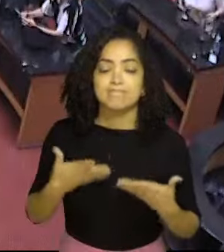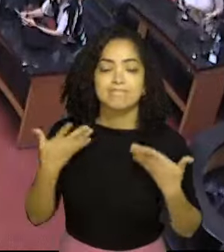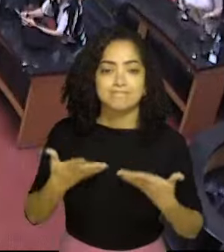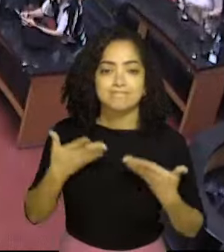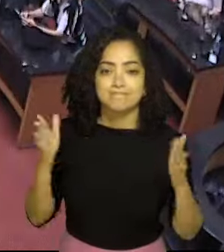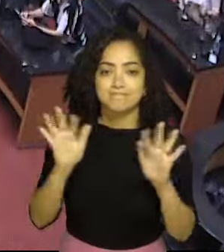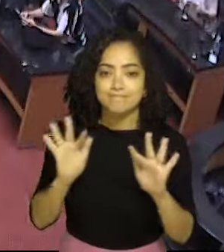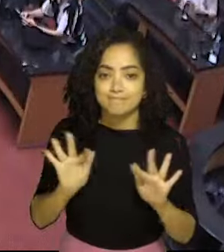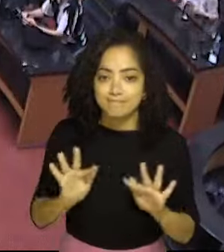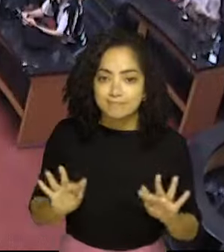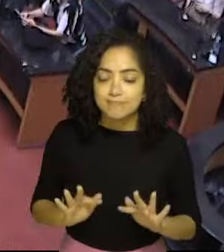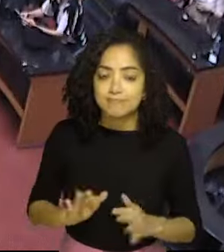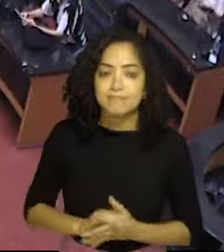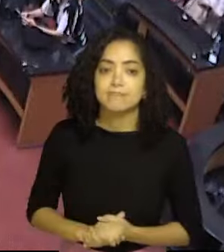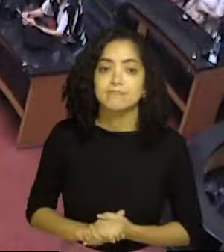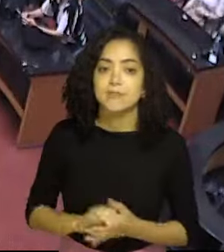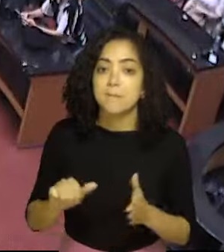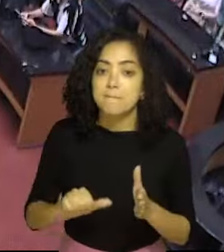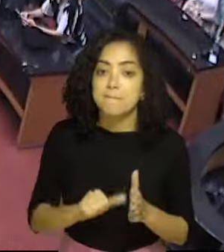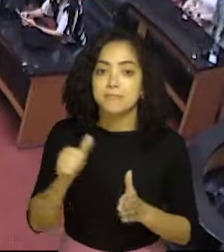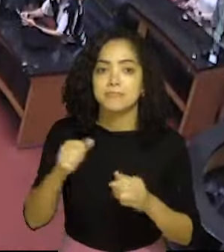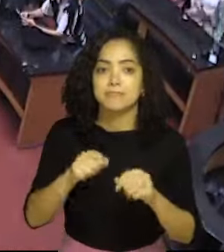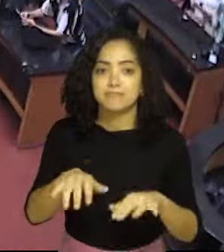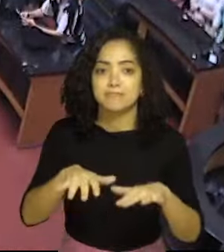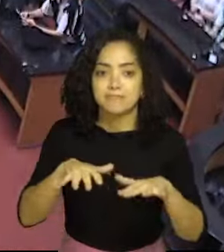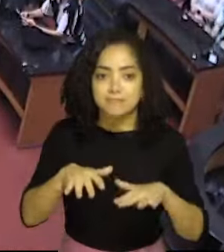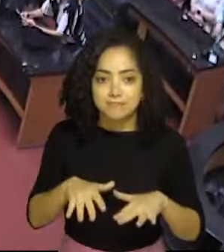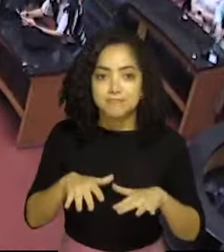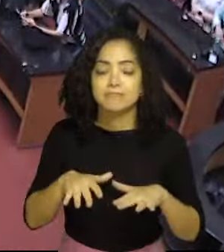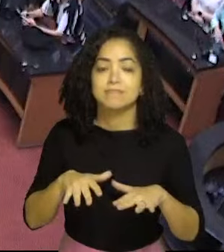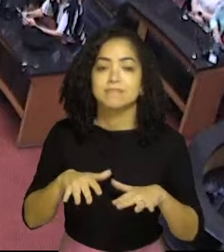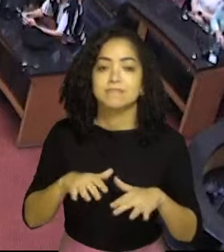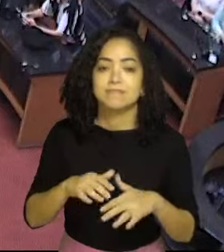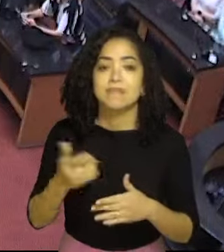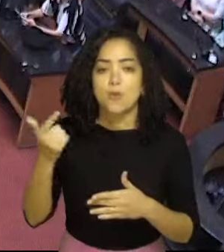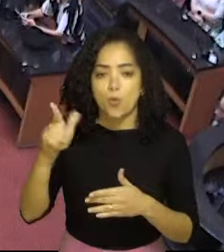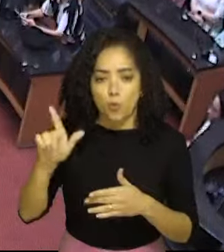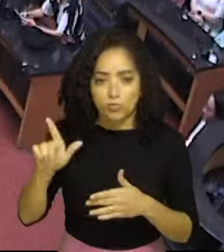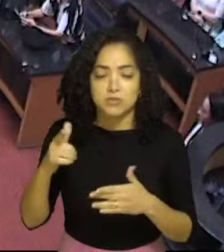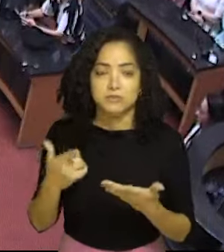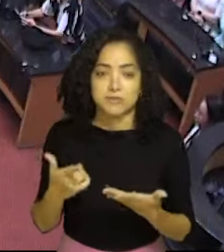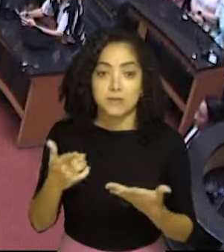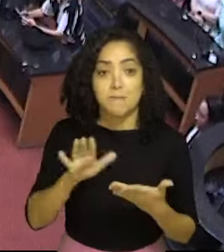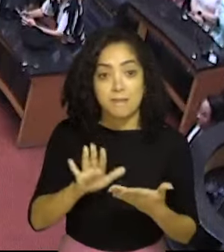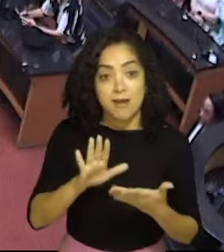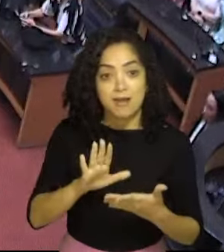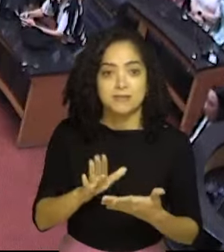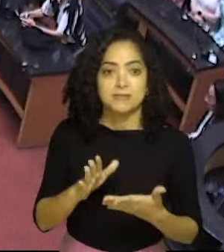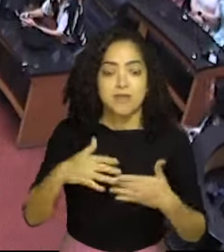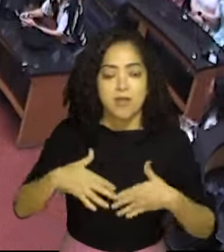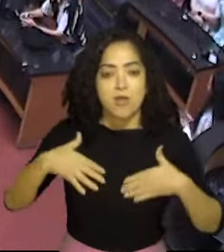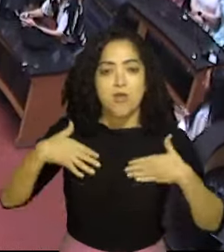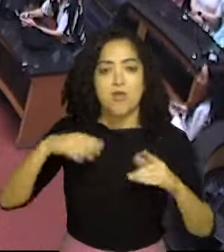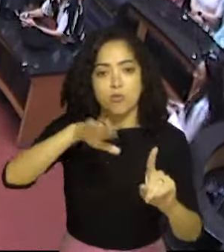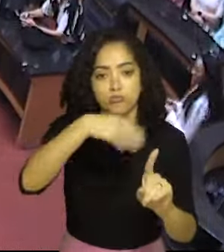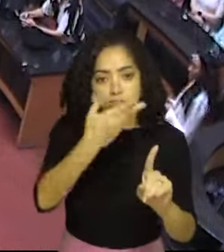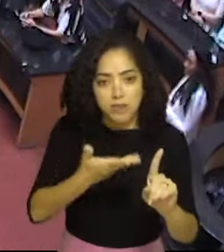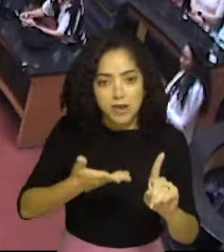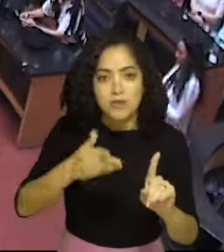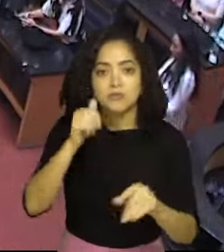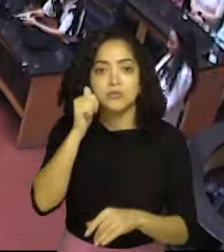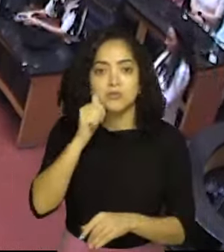grande. Nossa primeira sessão, creio que terão outras, em homenagem às mulheres